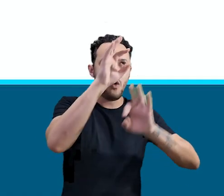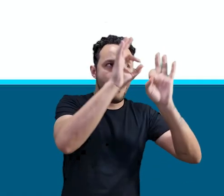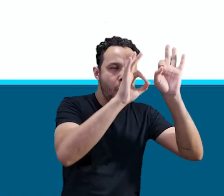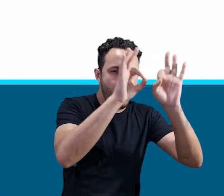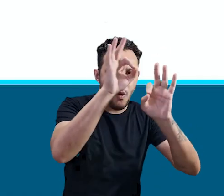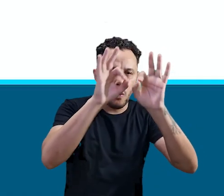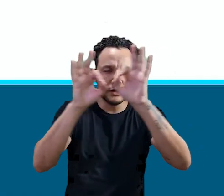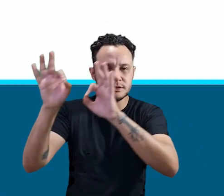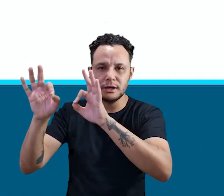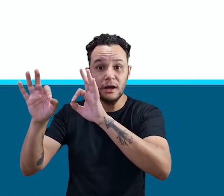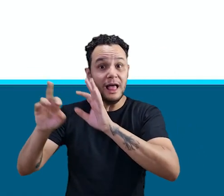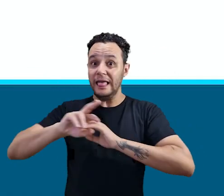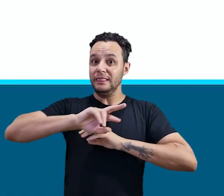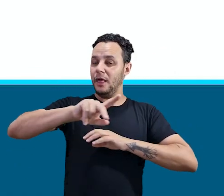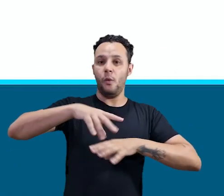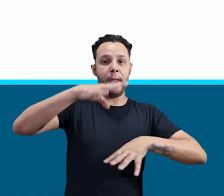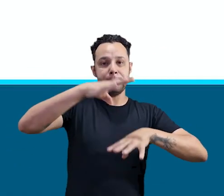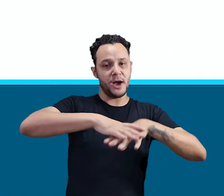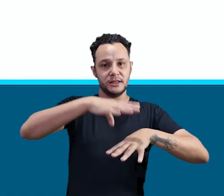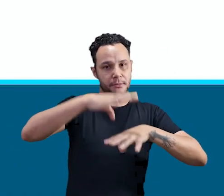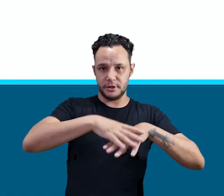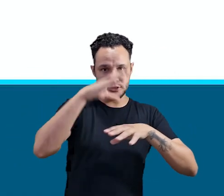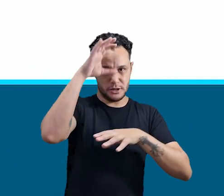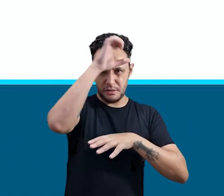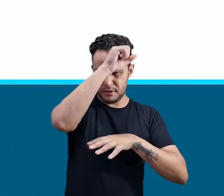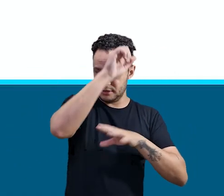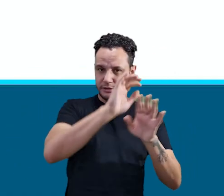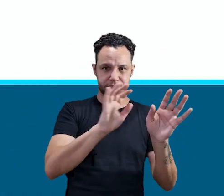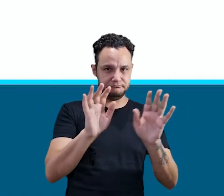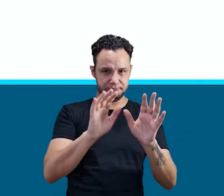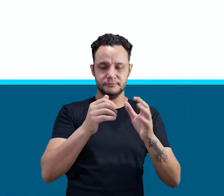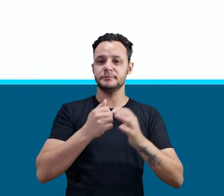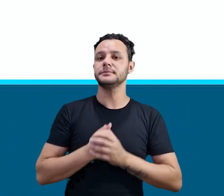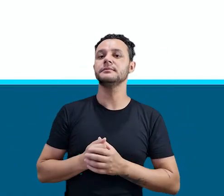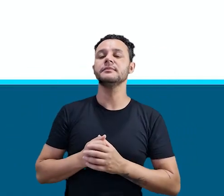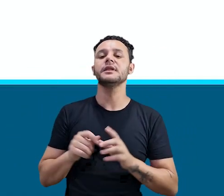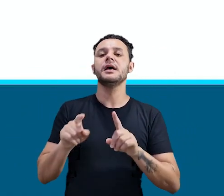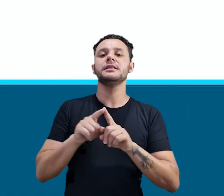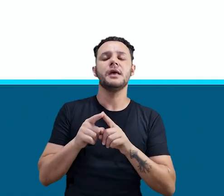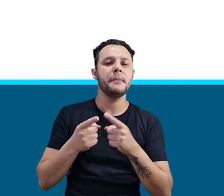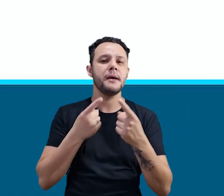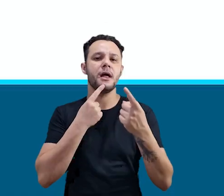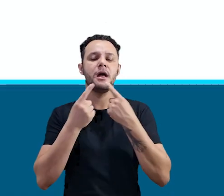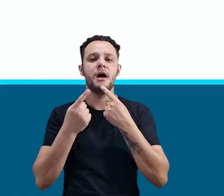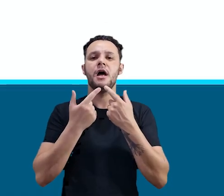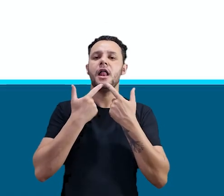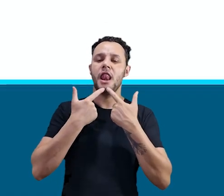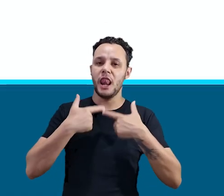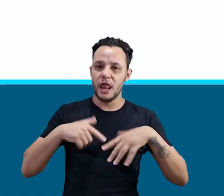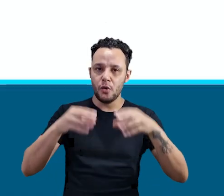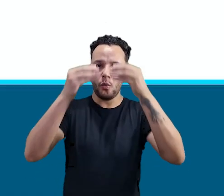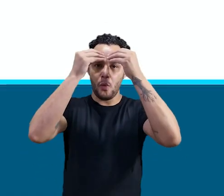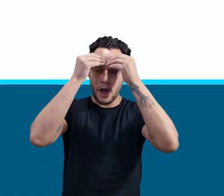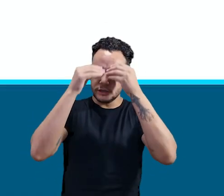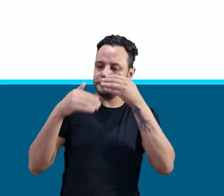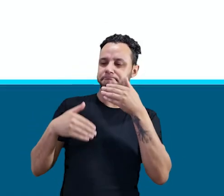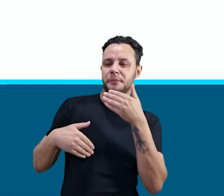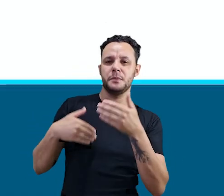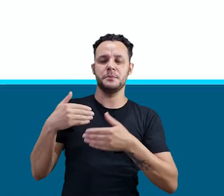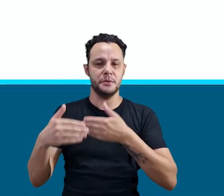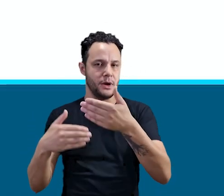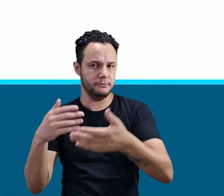de organização espacial, não estou falando de aprender matemática, né? O desenvolvimento da linguagem, de uma linguagem